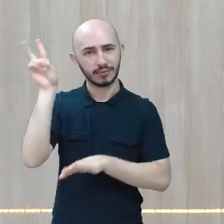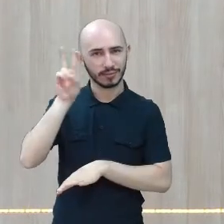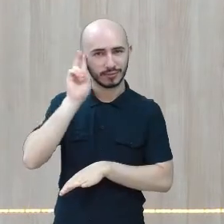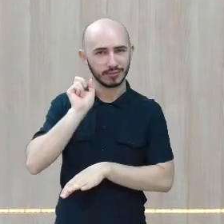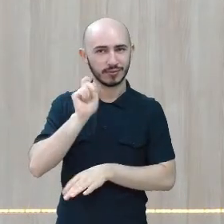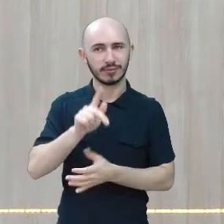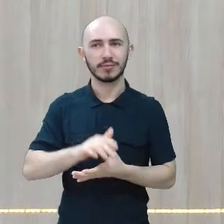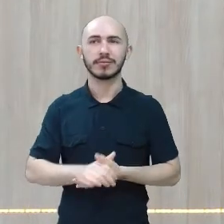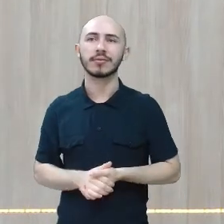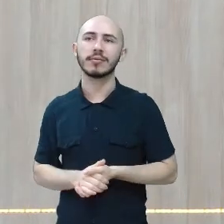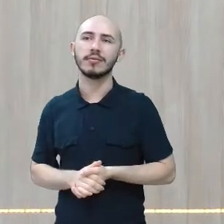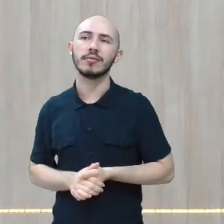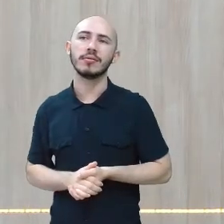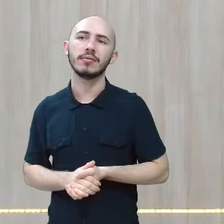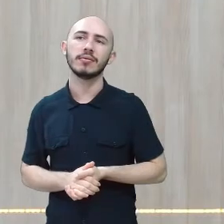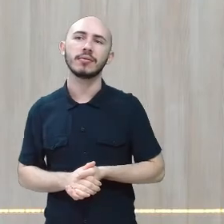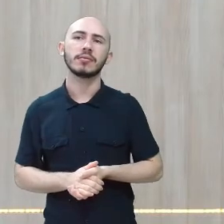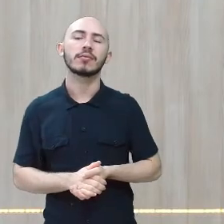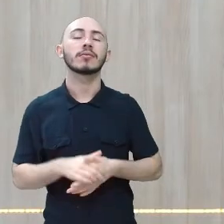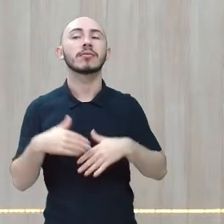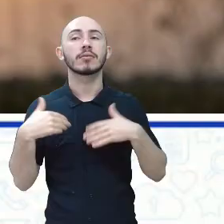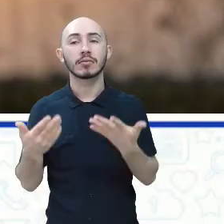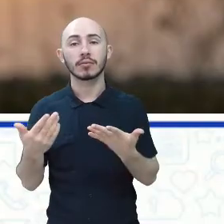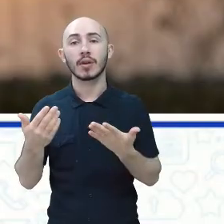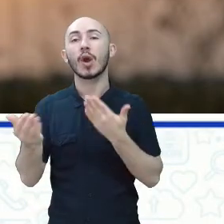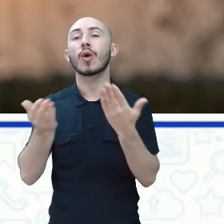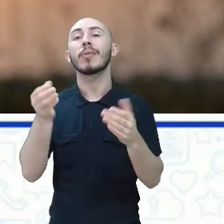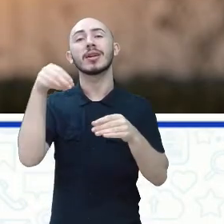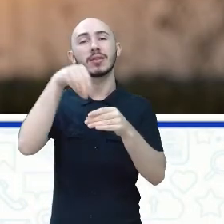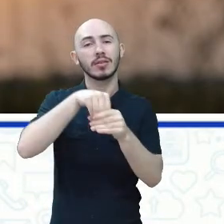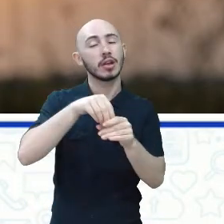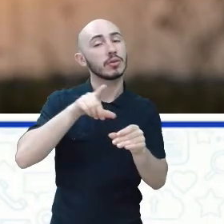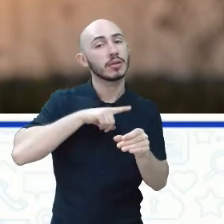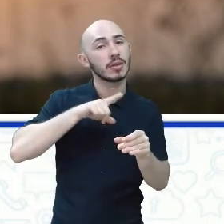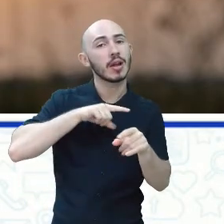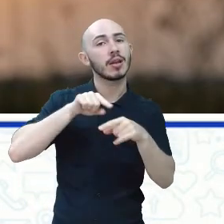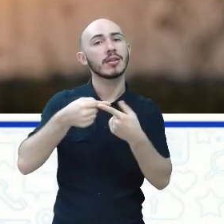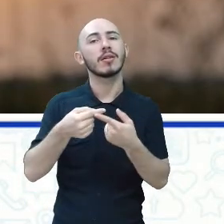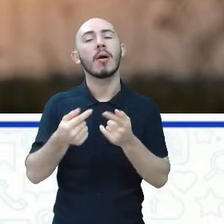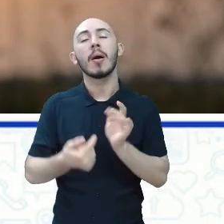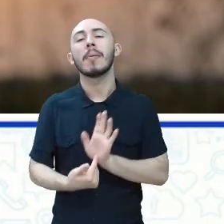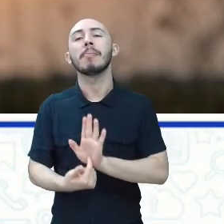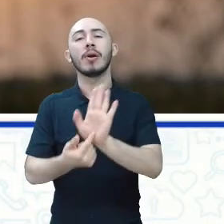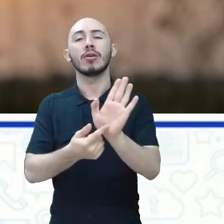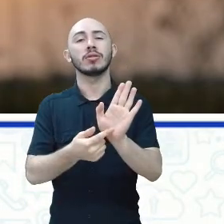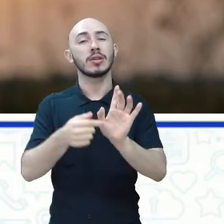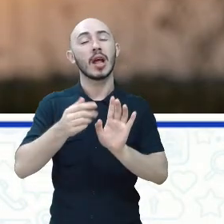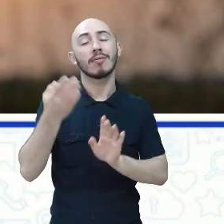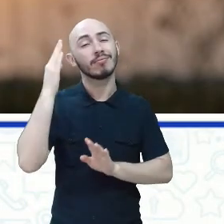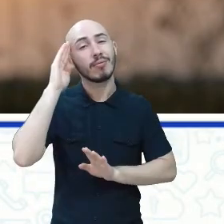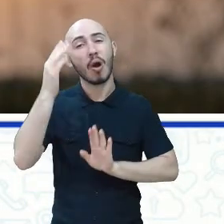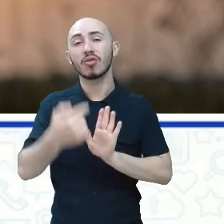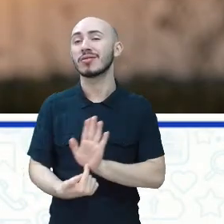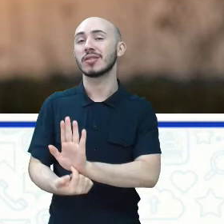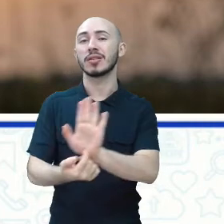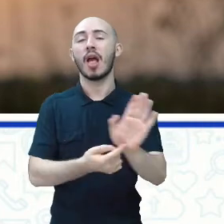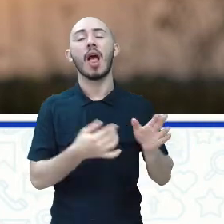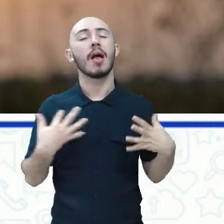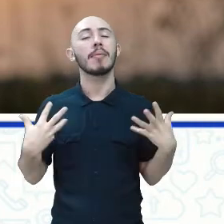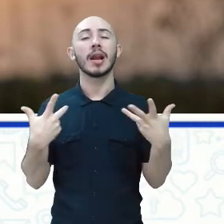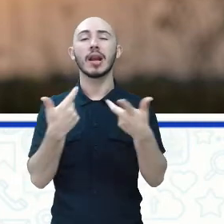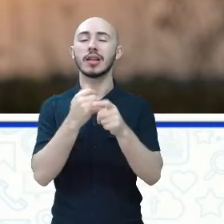tá? Essa comparação implícita dá mais ênfase à beleza, à